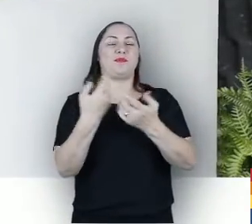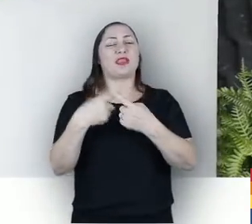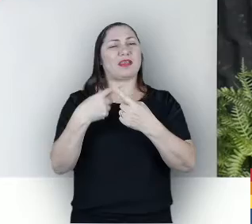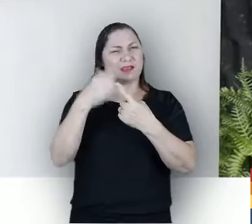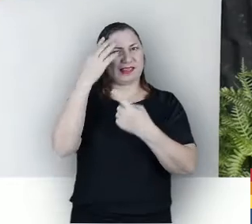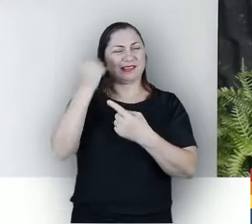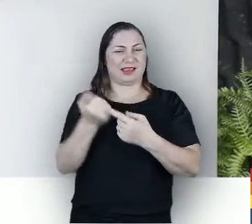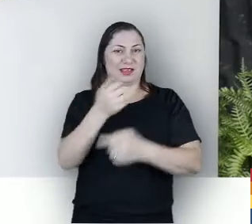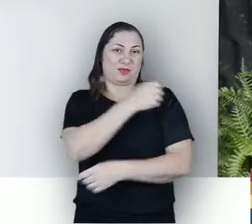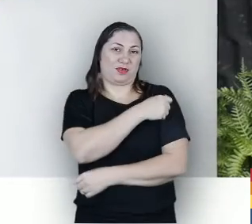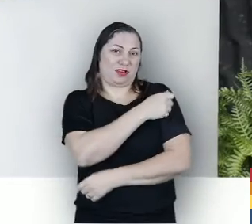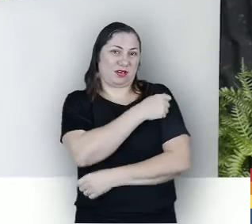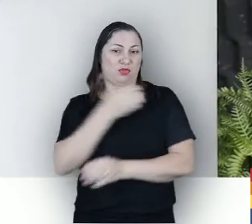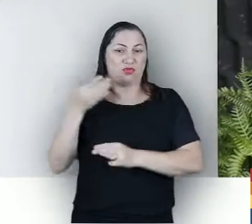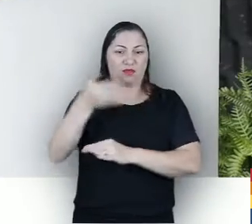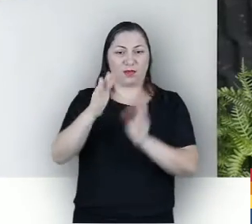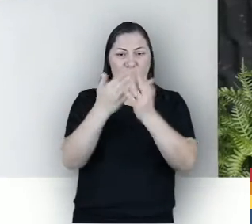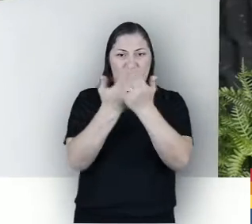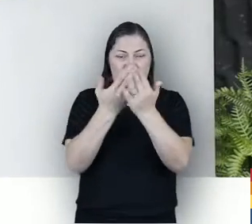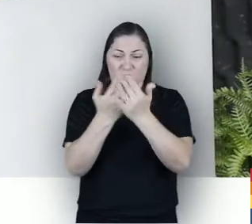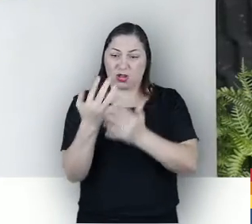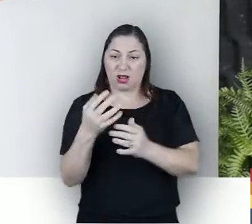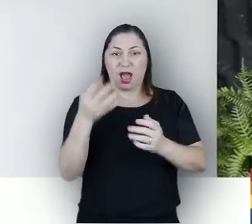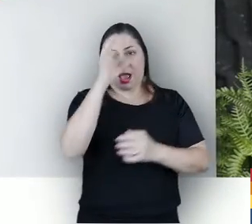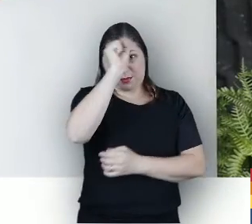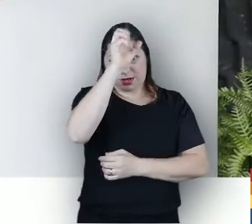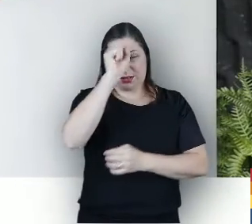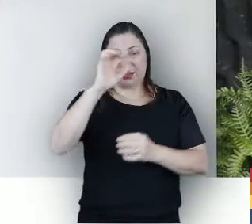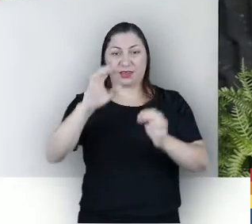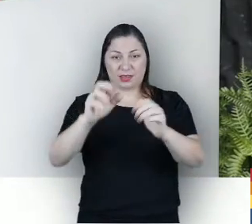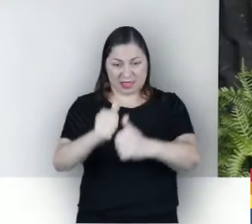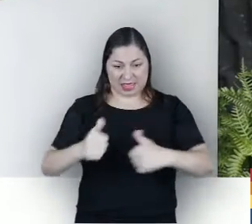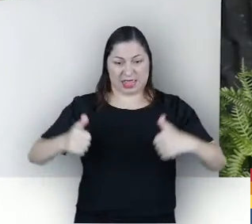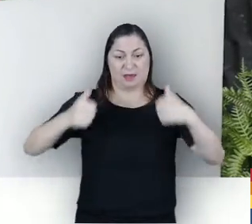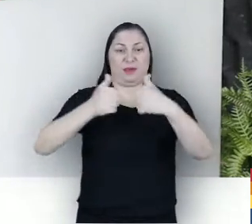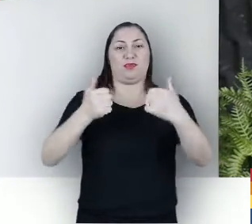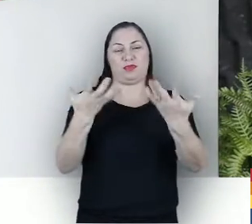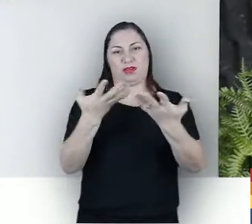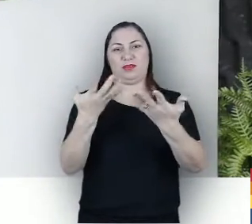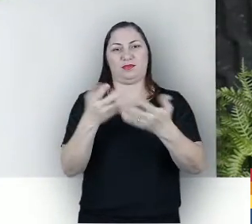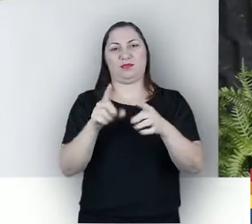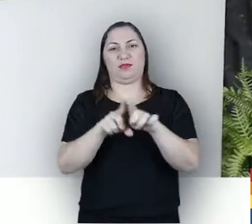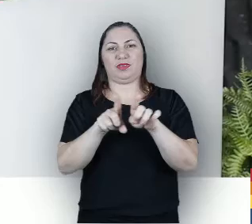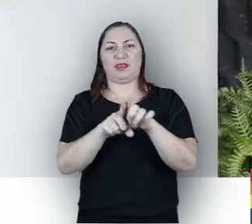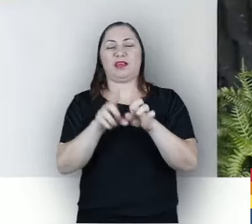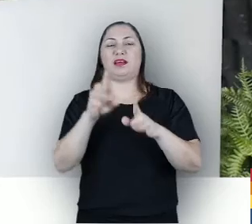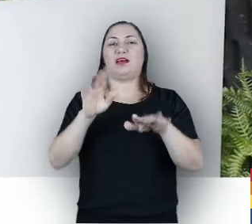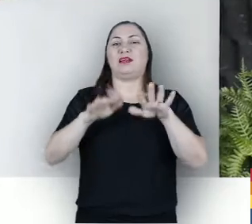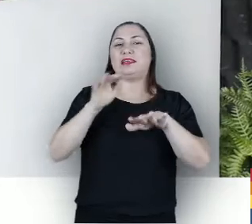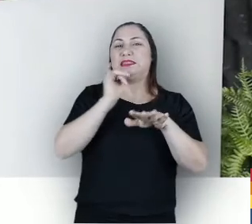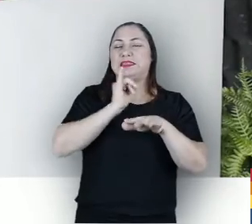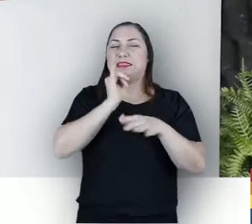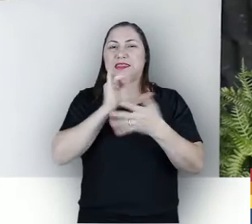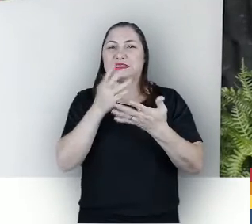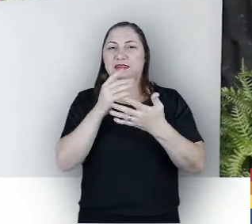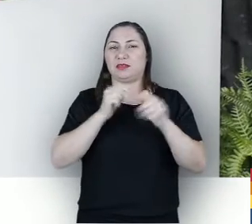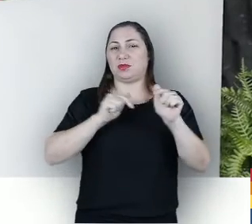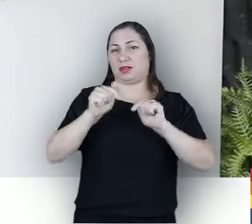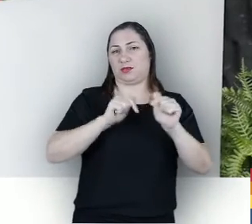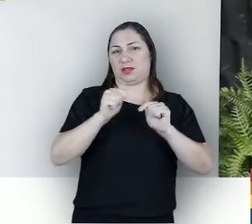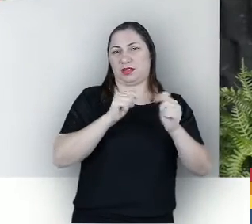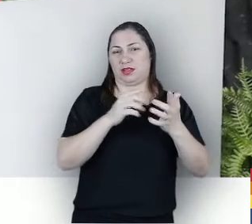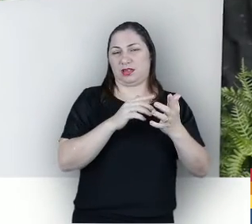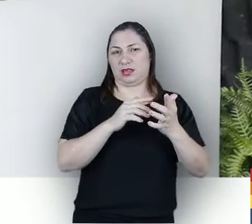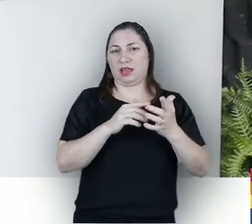que aprender o conhecimento novo. Não, a gente parte do que ele já tem, da vivência, do repertório sociocultural dele, porque a gente sabe